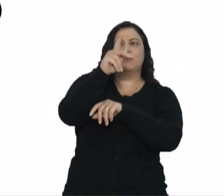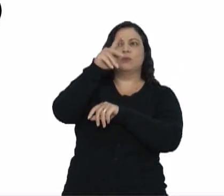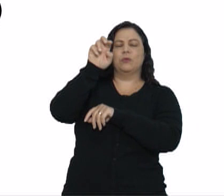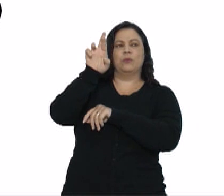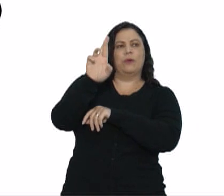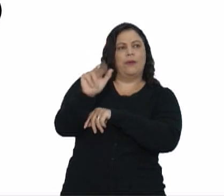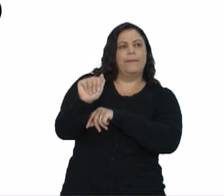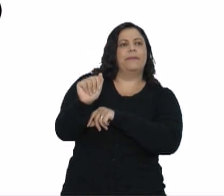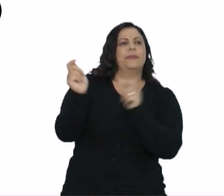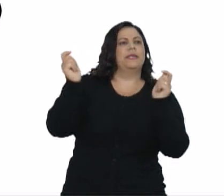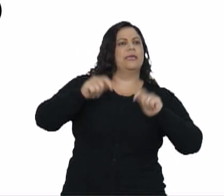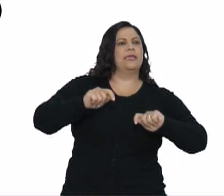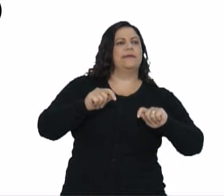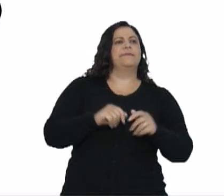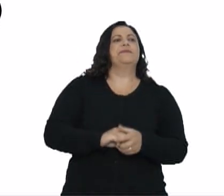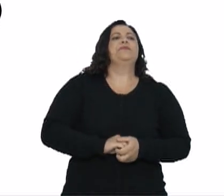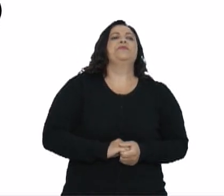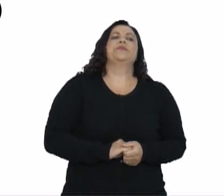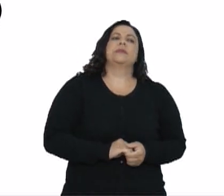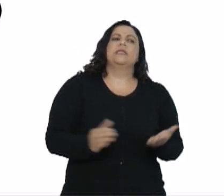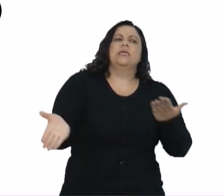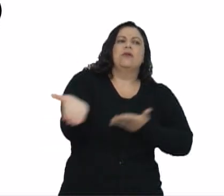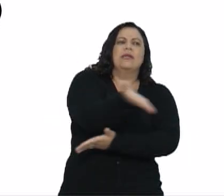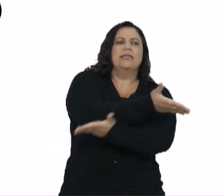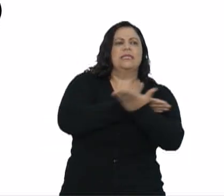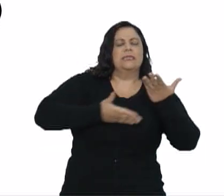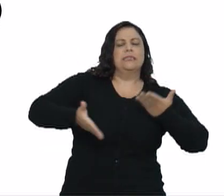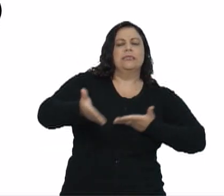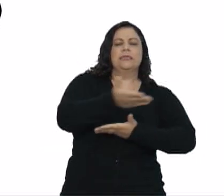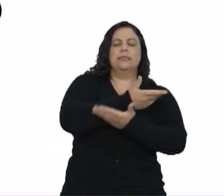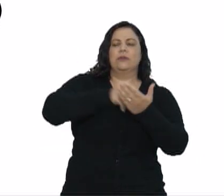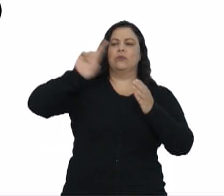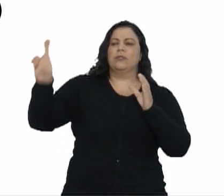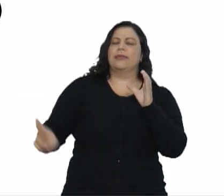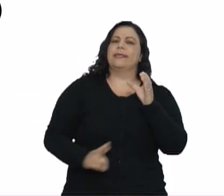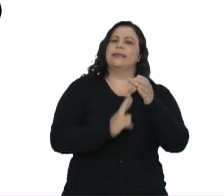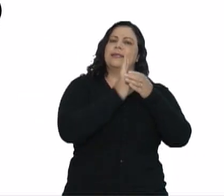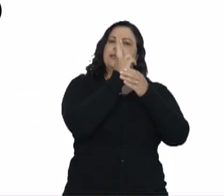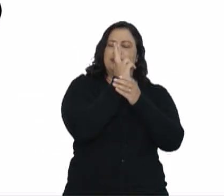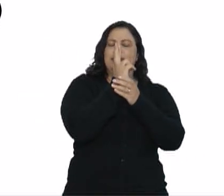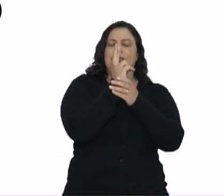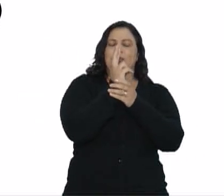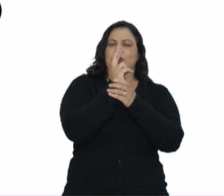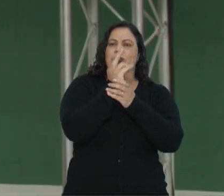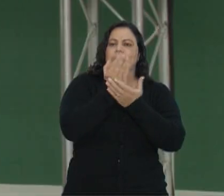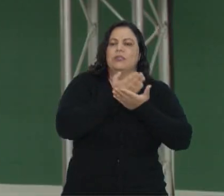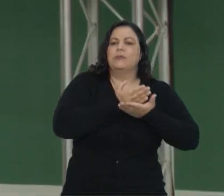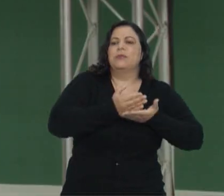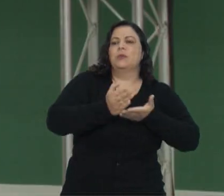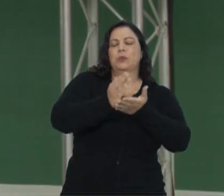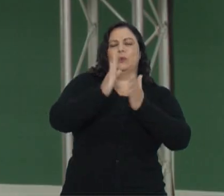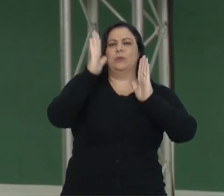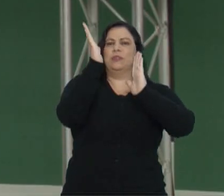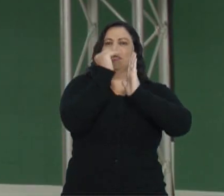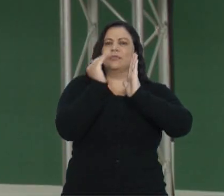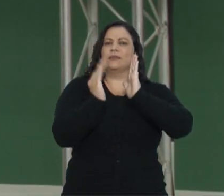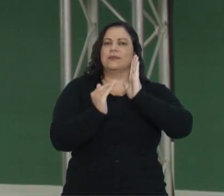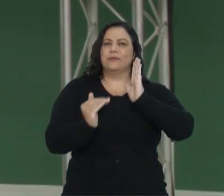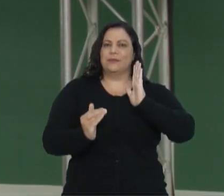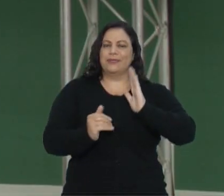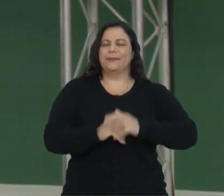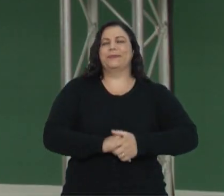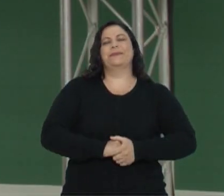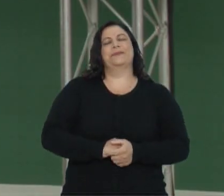esplendor. Definiu a transição do estilo renascentista para o barroco. Tá? O Monteverde, todos eles, como eu já falei,